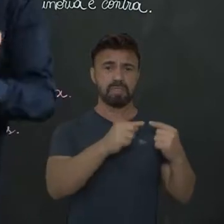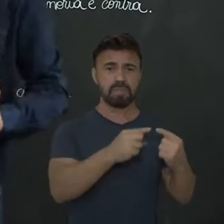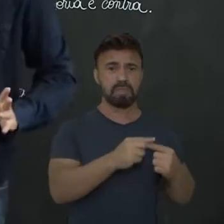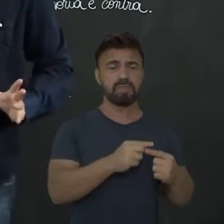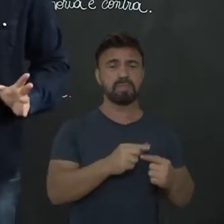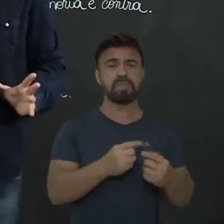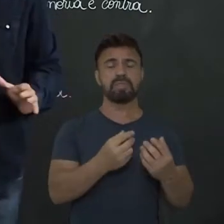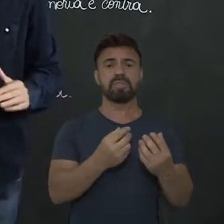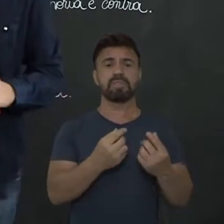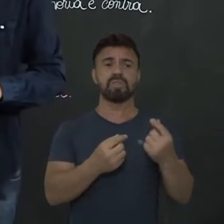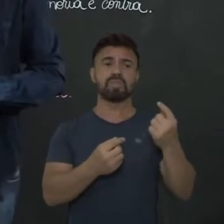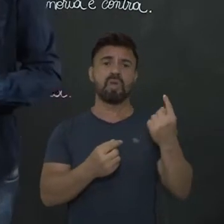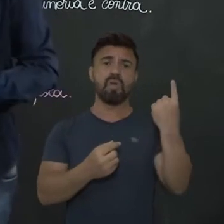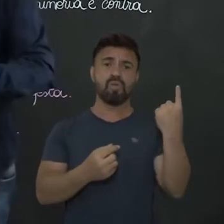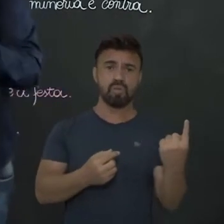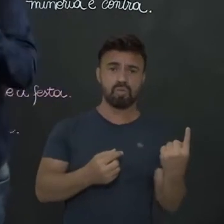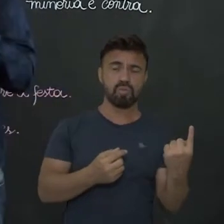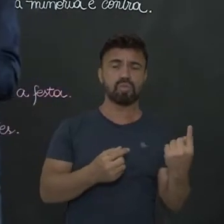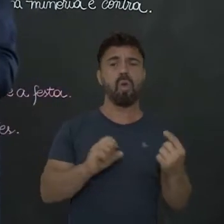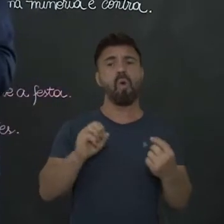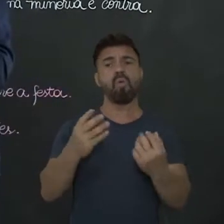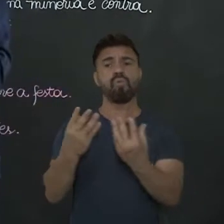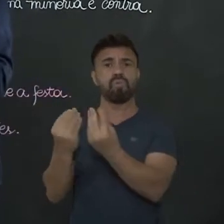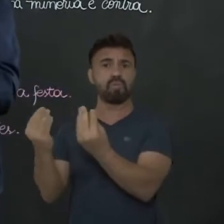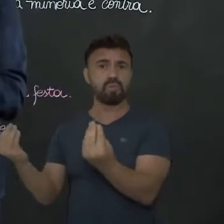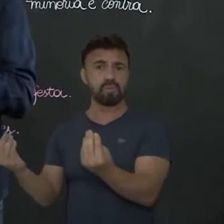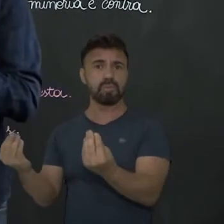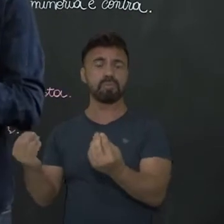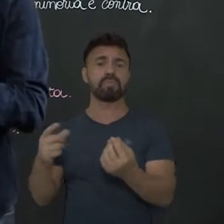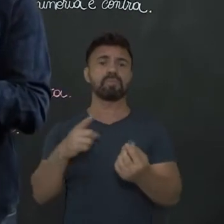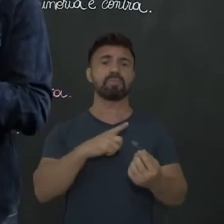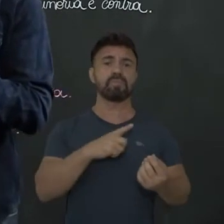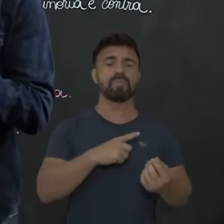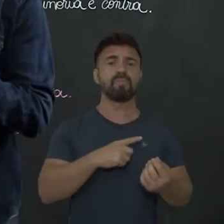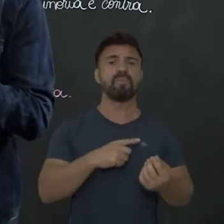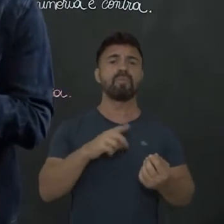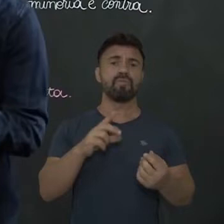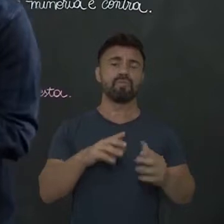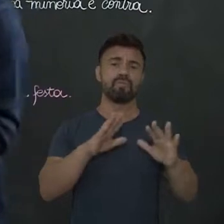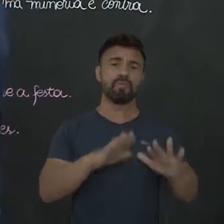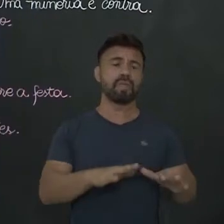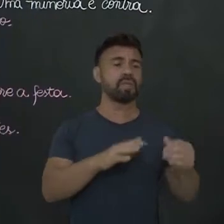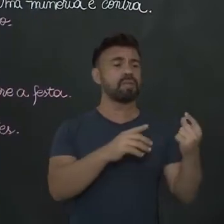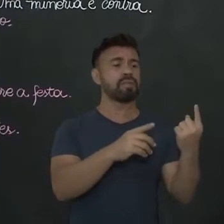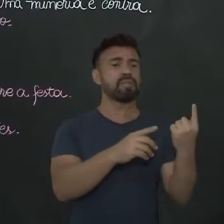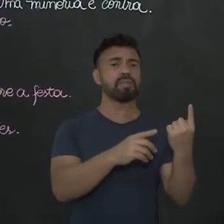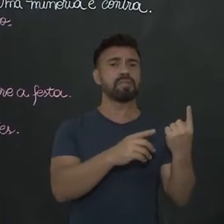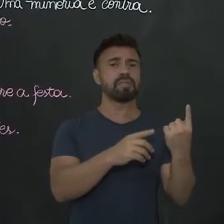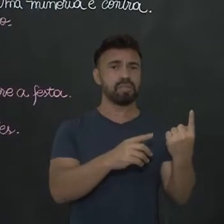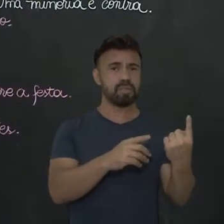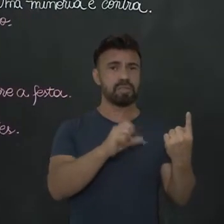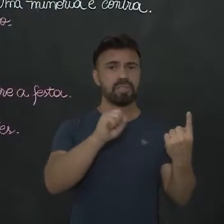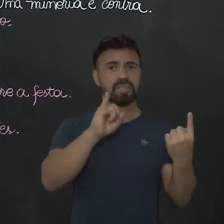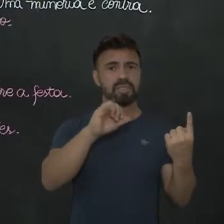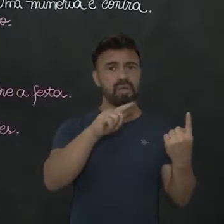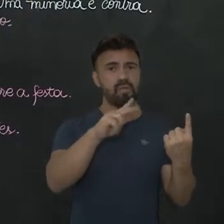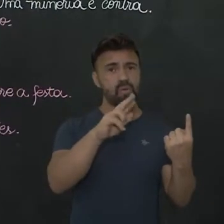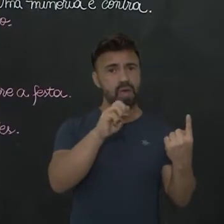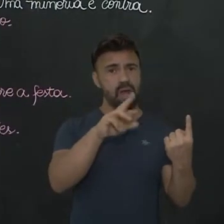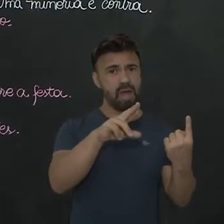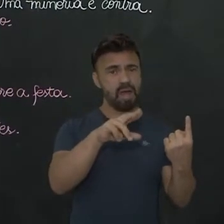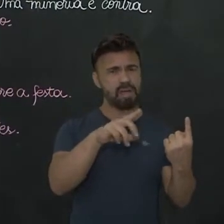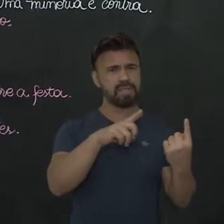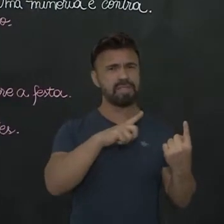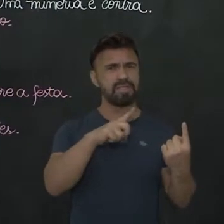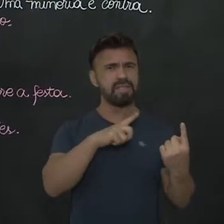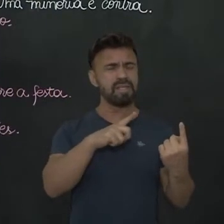no singular ou no plural, esse verbo no sentido de existir fica no singular, ok? Então,